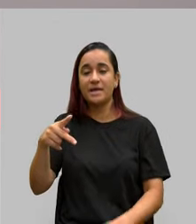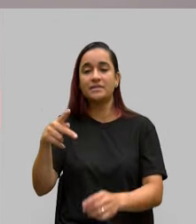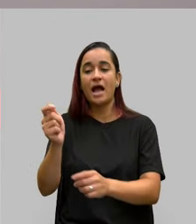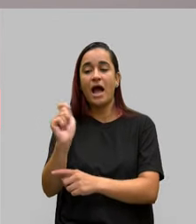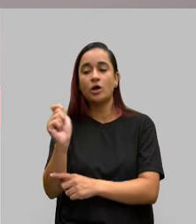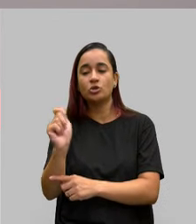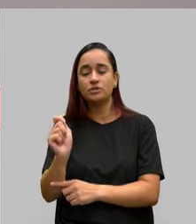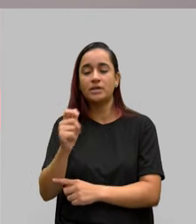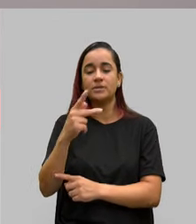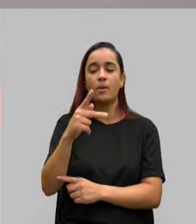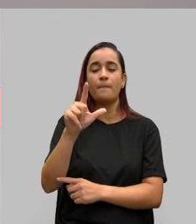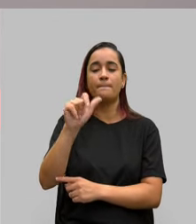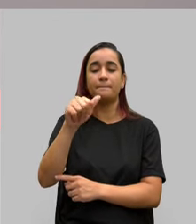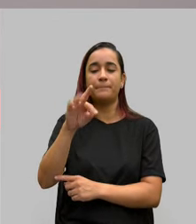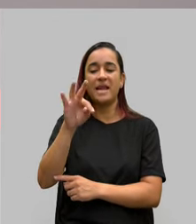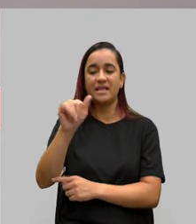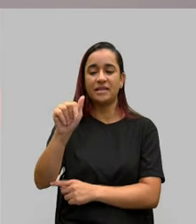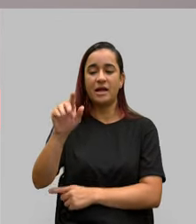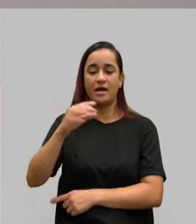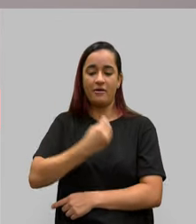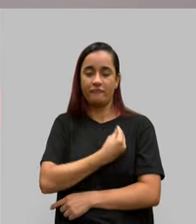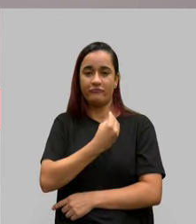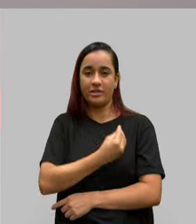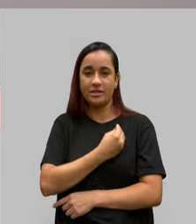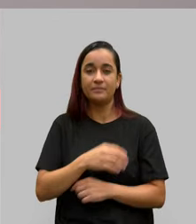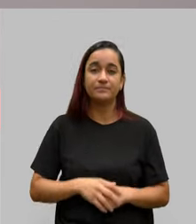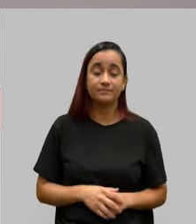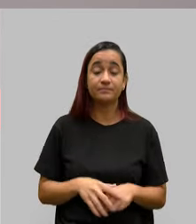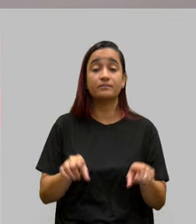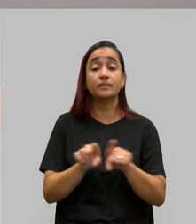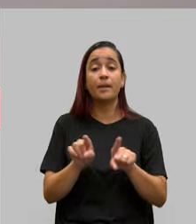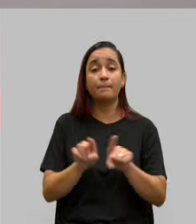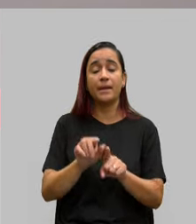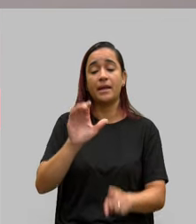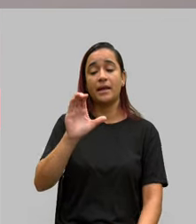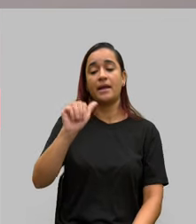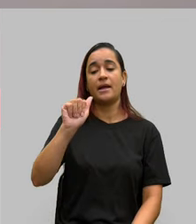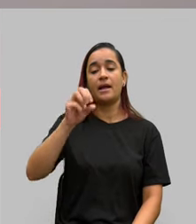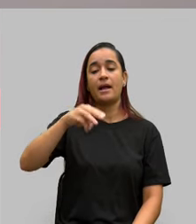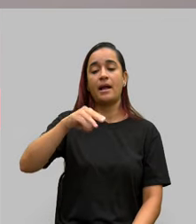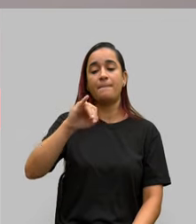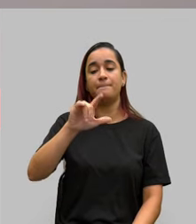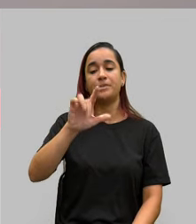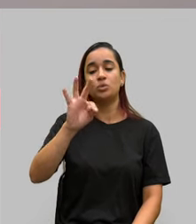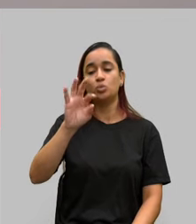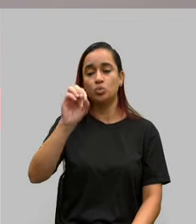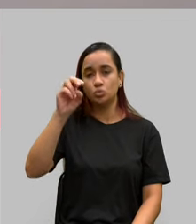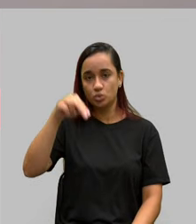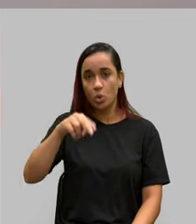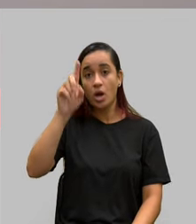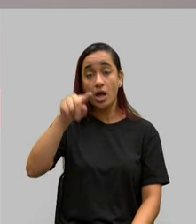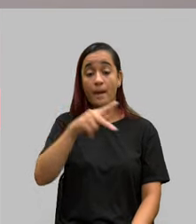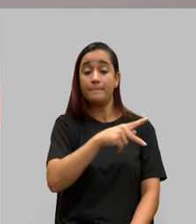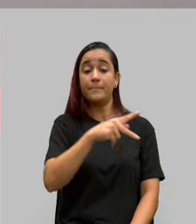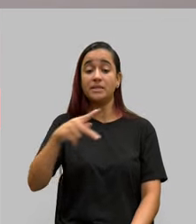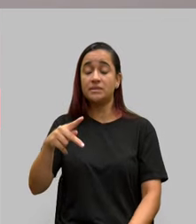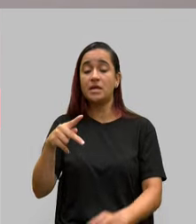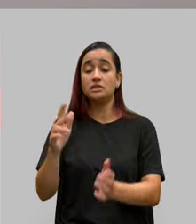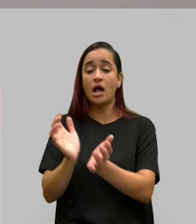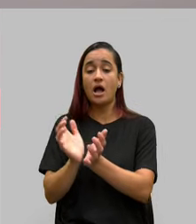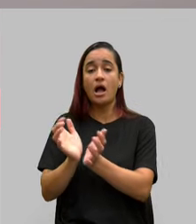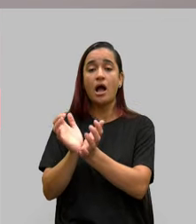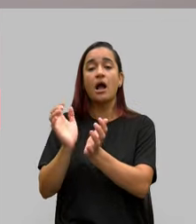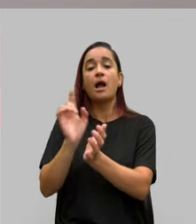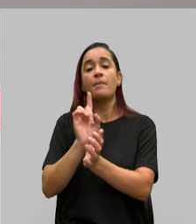também conosco carmon Ferreira Rosa presidente da Câmara Municipal de nanu e ainda